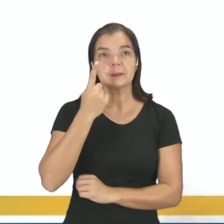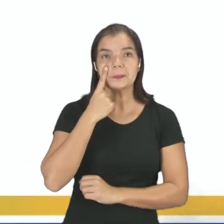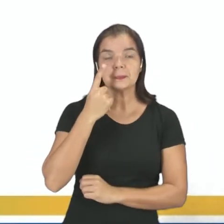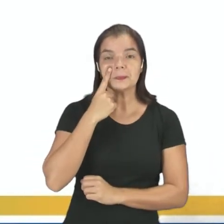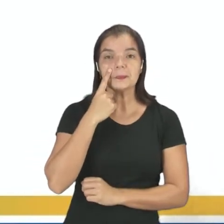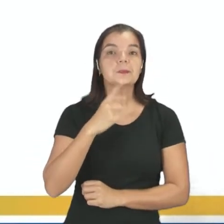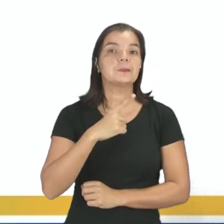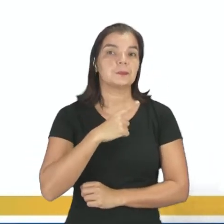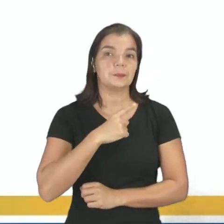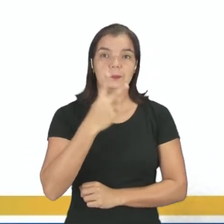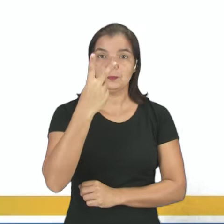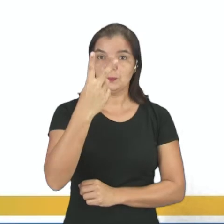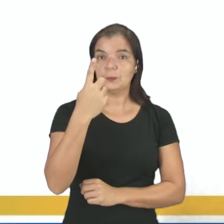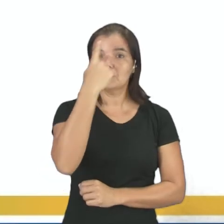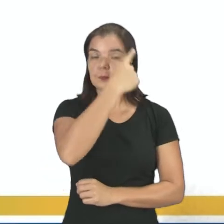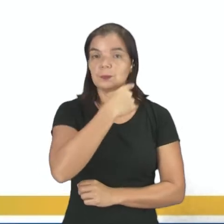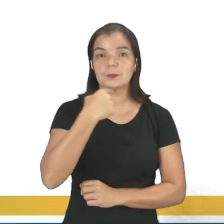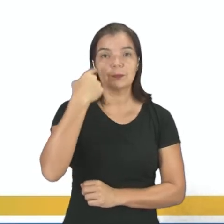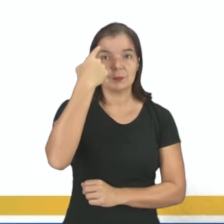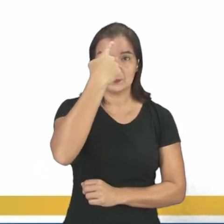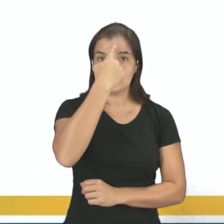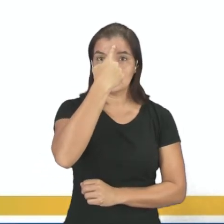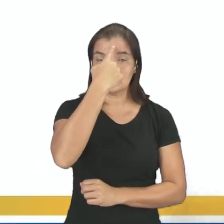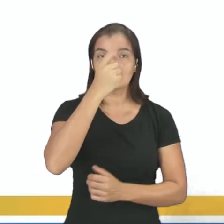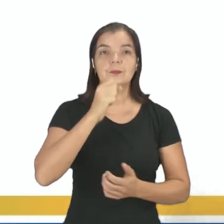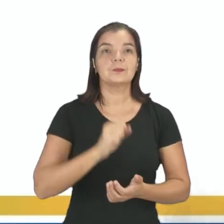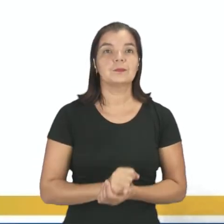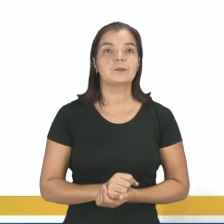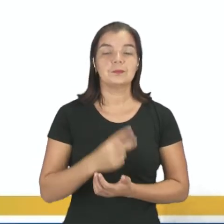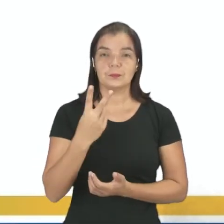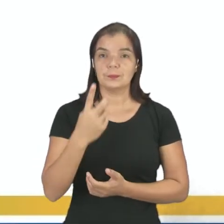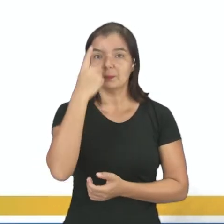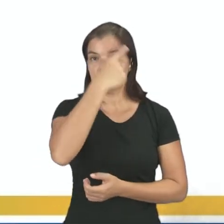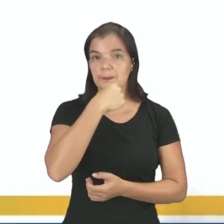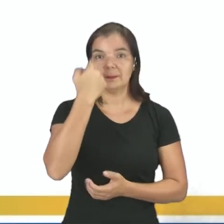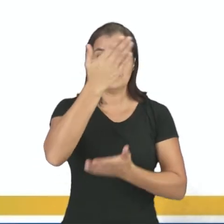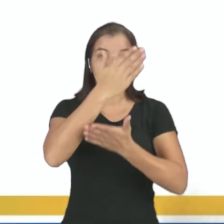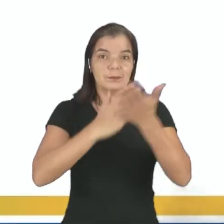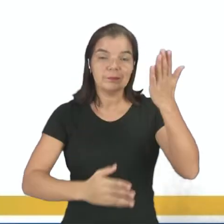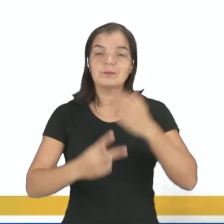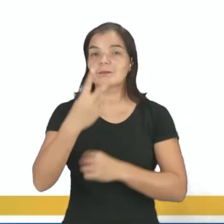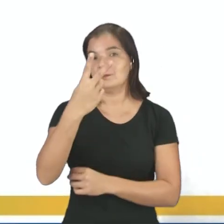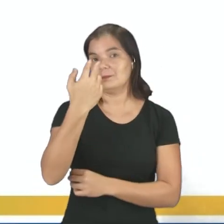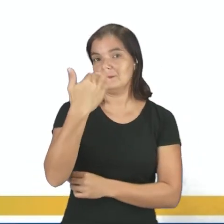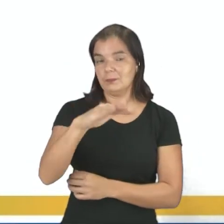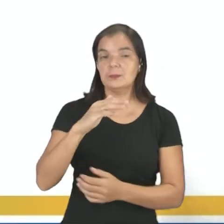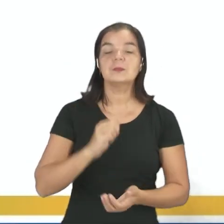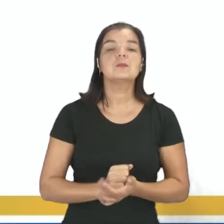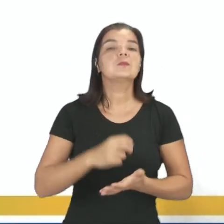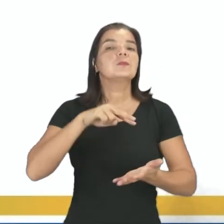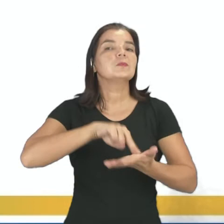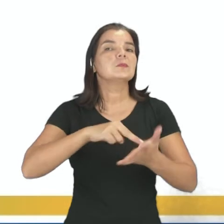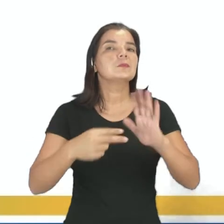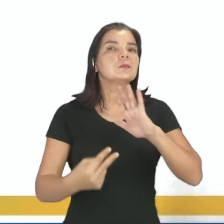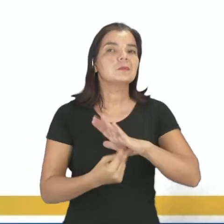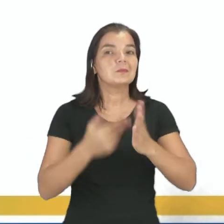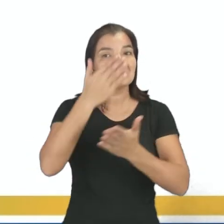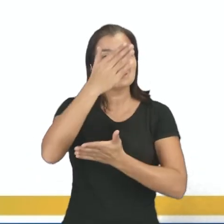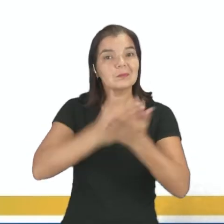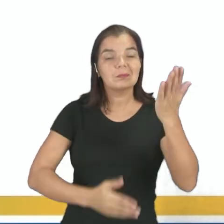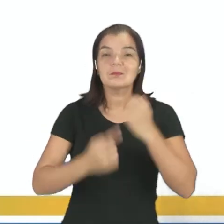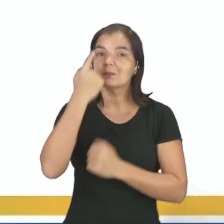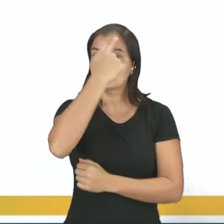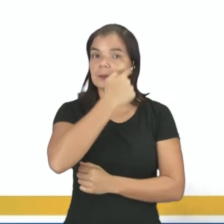em música nós temos aqui 2, 1, 2 e meio. Meio, então, será a metade